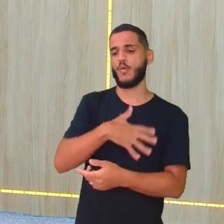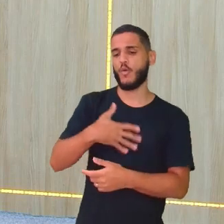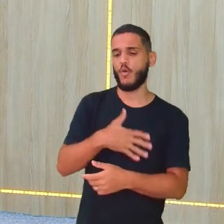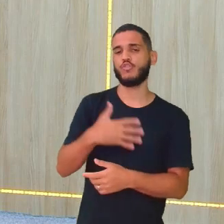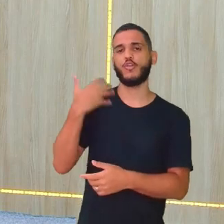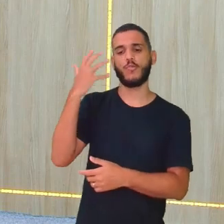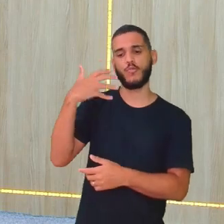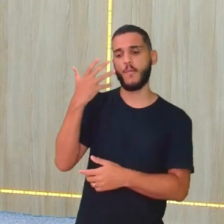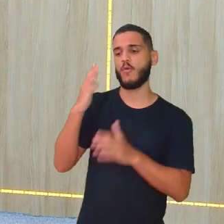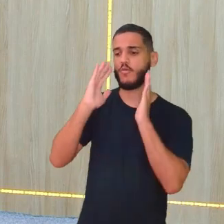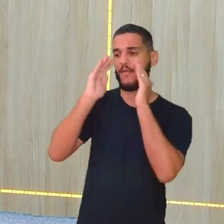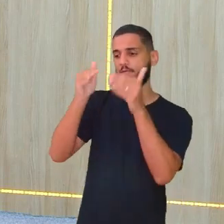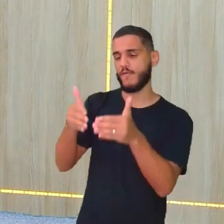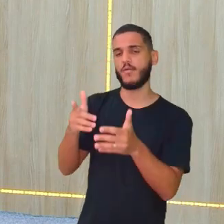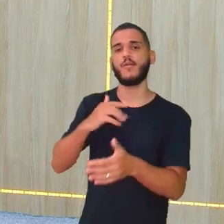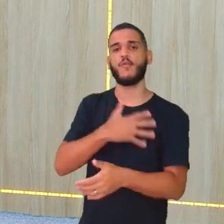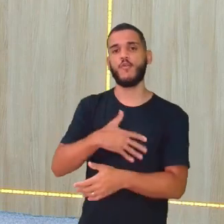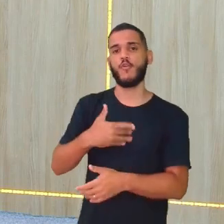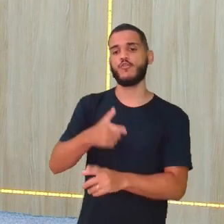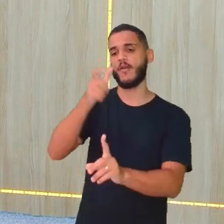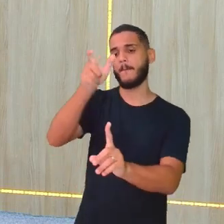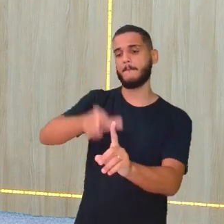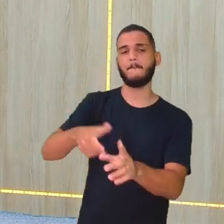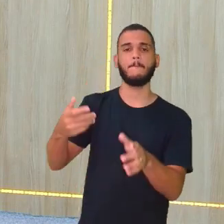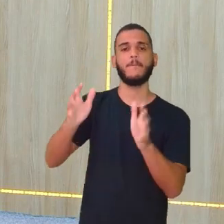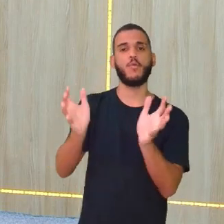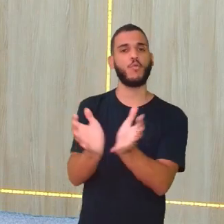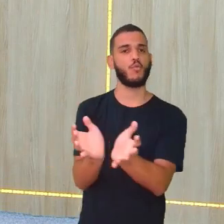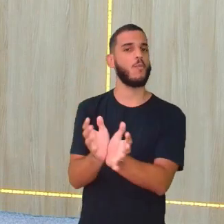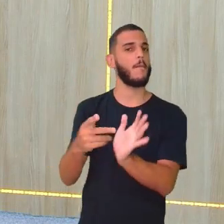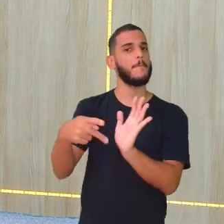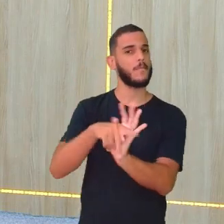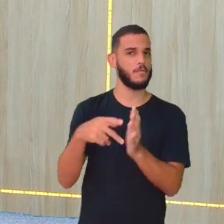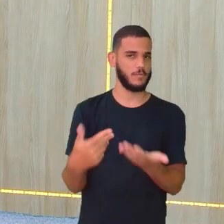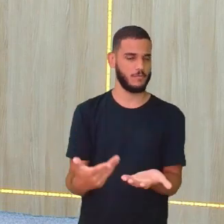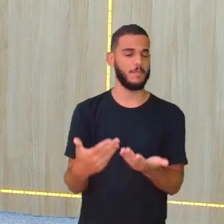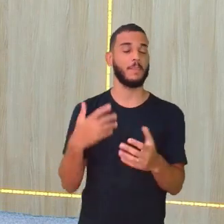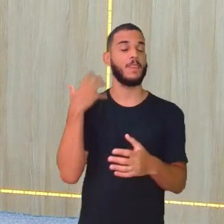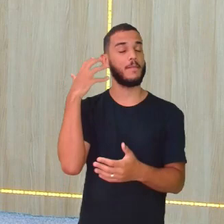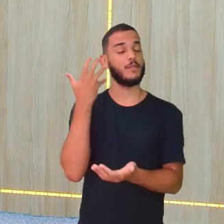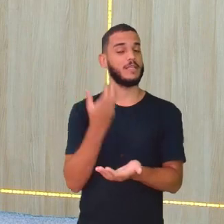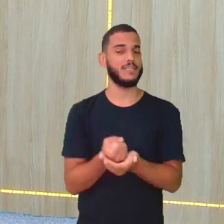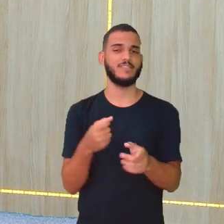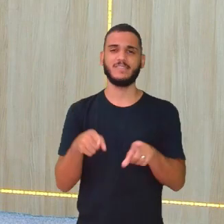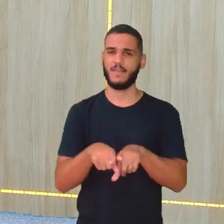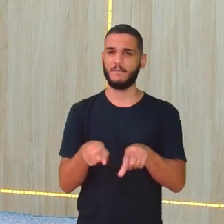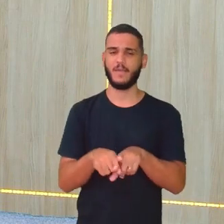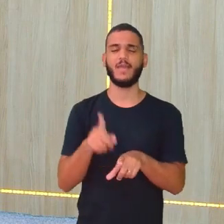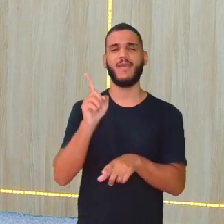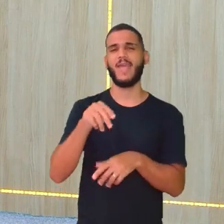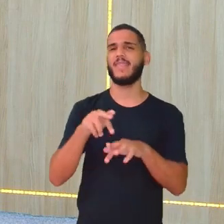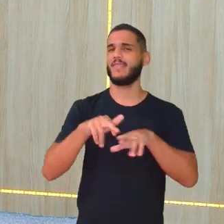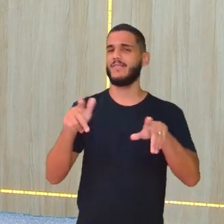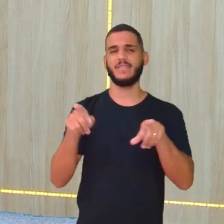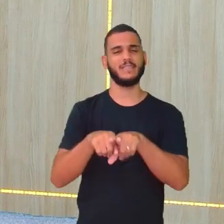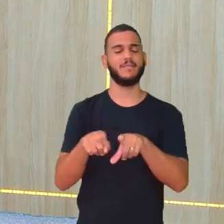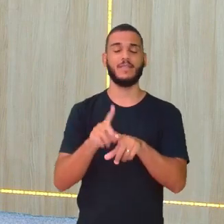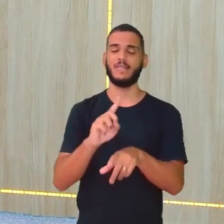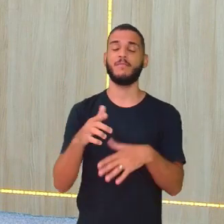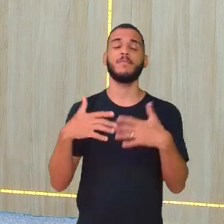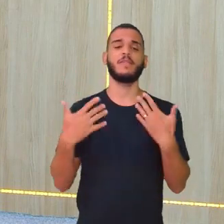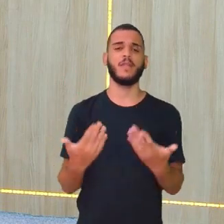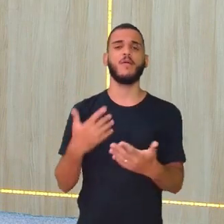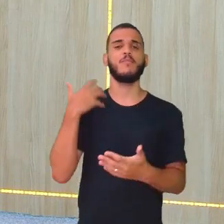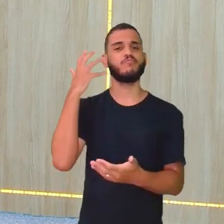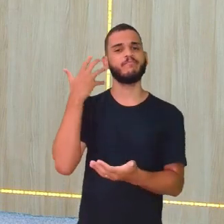gente é vai um nichando. Nicho muito específico. Com podcast não é diferente. Então, falando em notícias diárias, tem, assim, centenas,